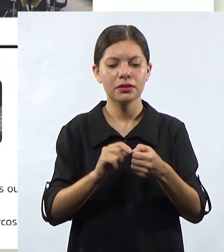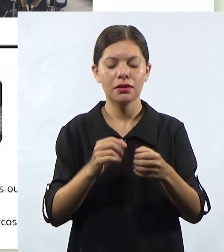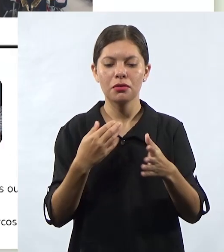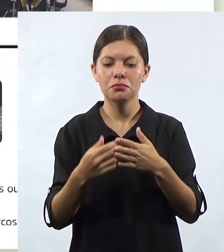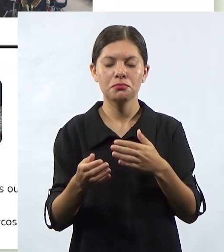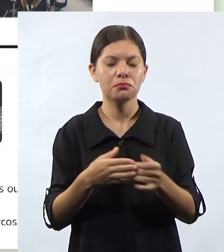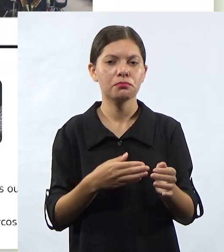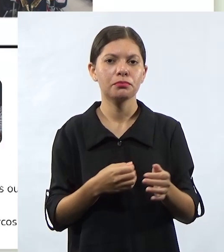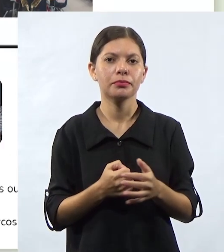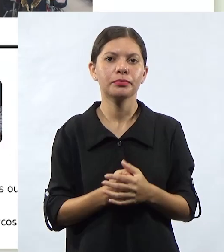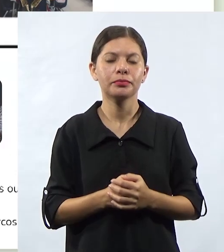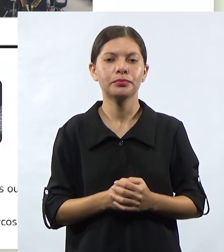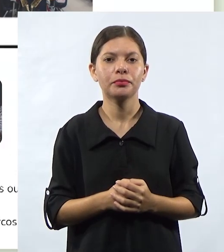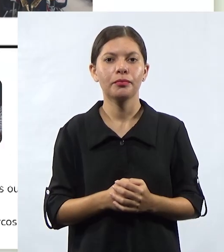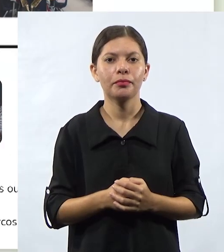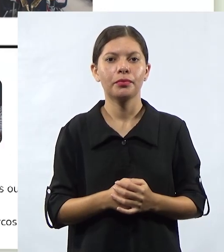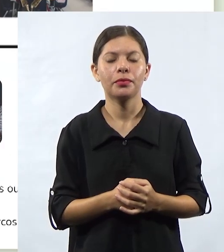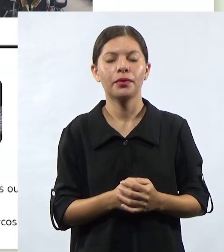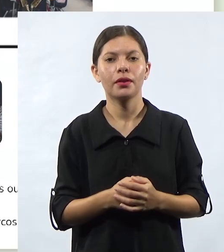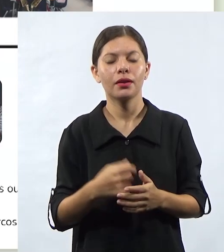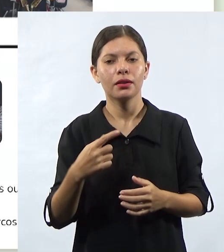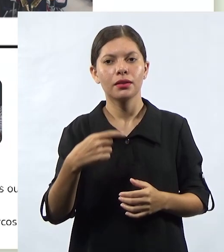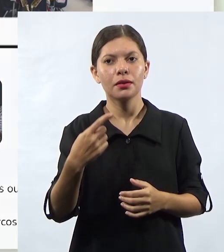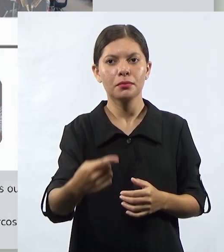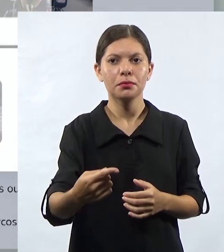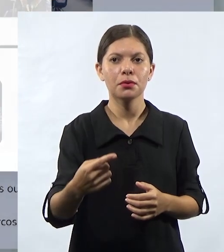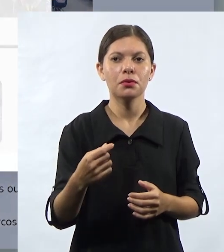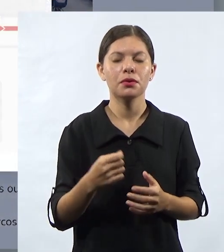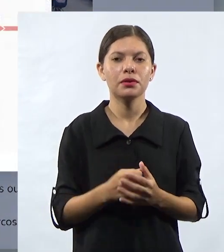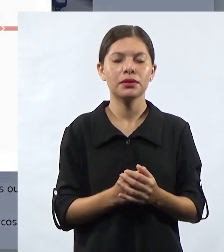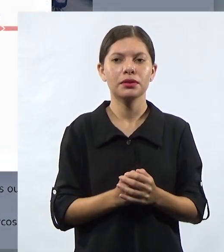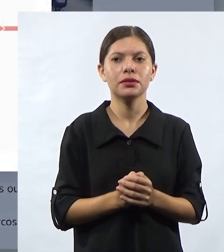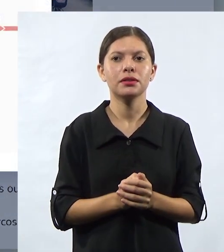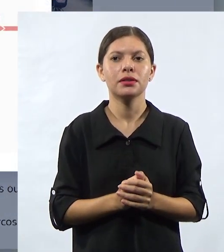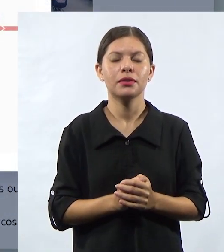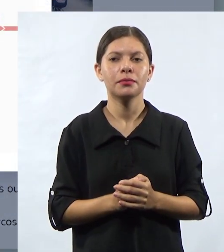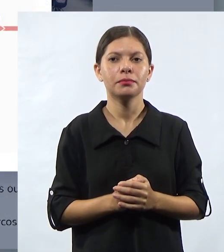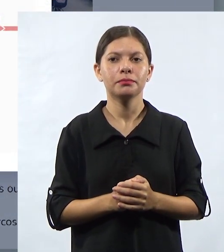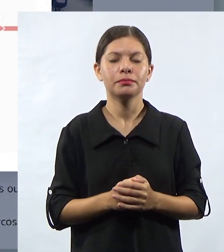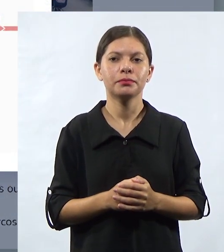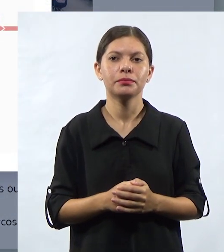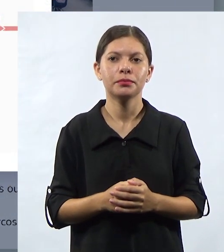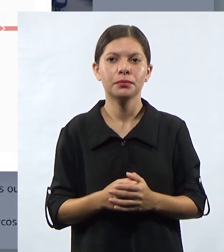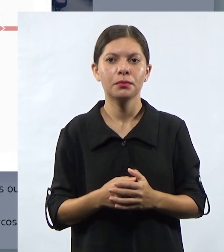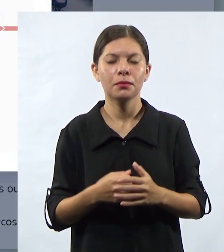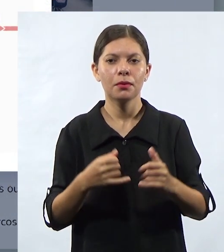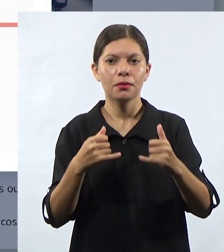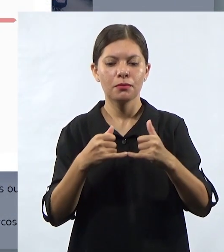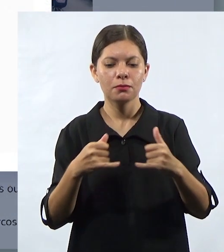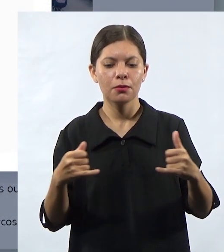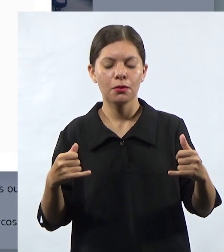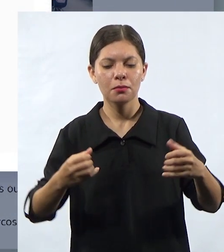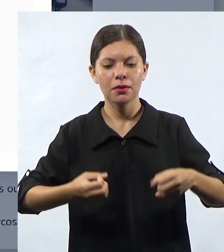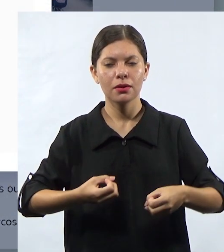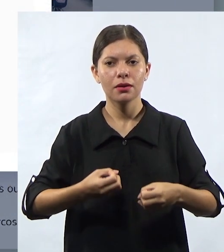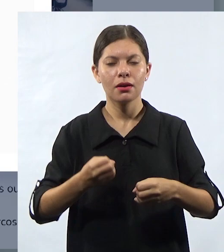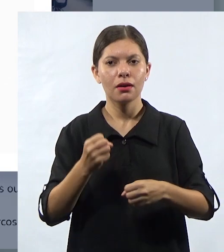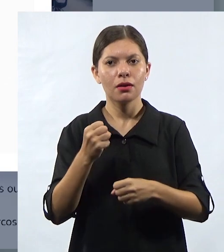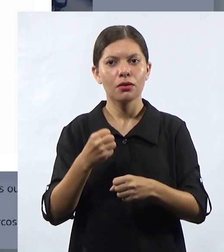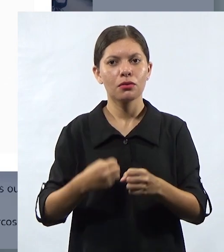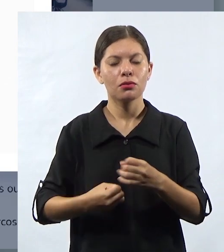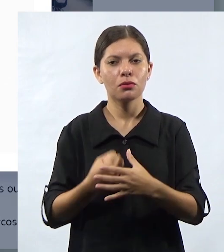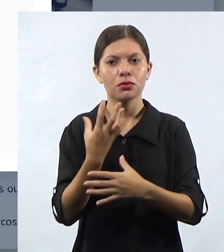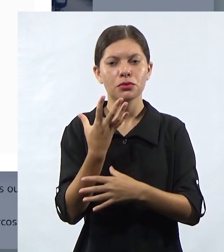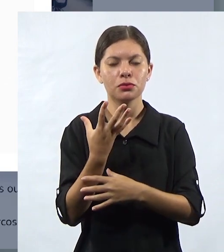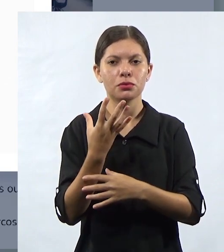pode fazer. E aí, depois que você seleciona a forma, é importante que você construa a linha. Então, eu estou fazendo aqui